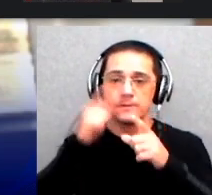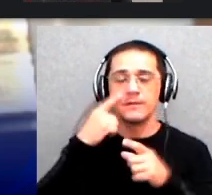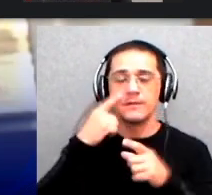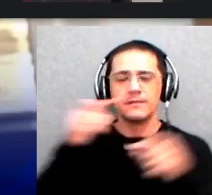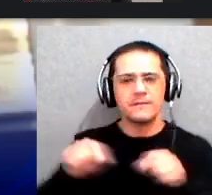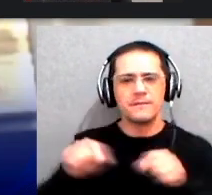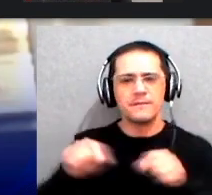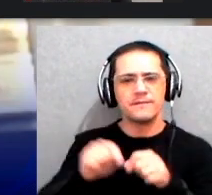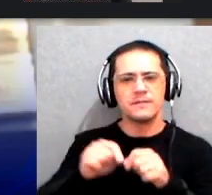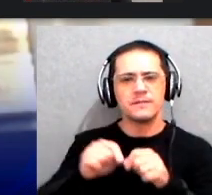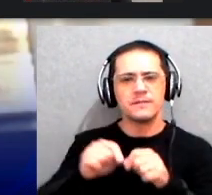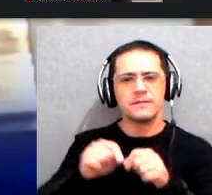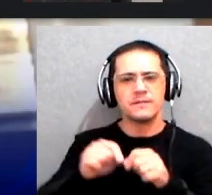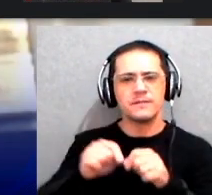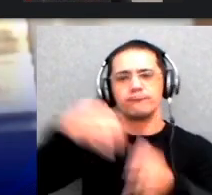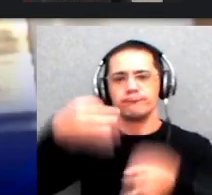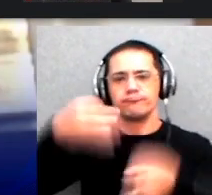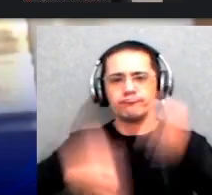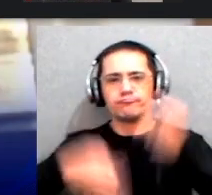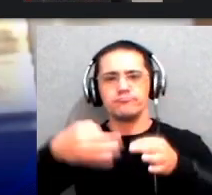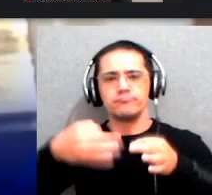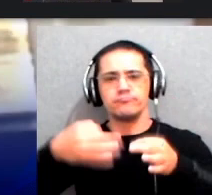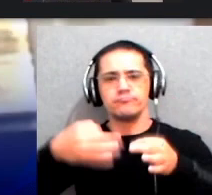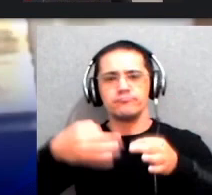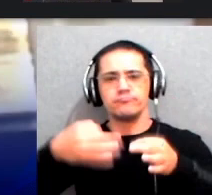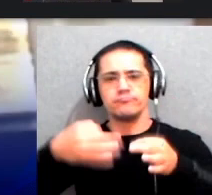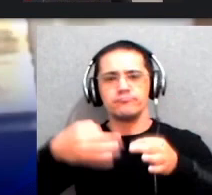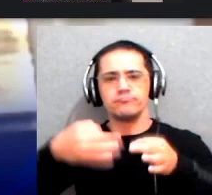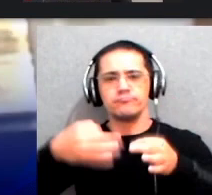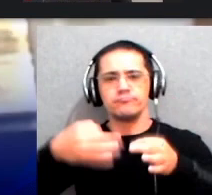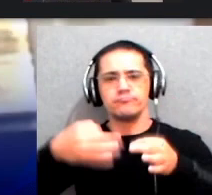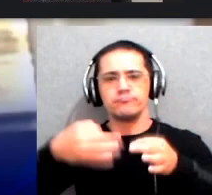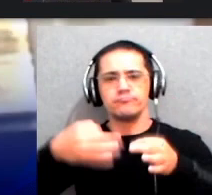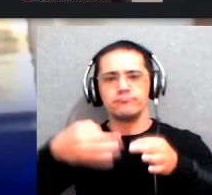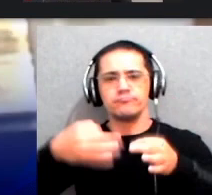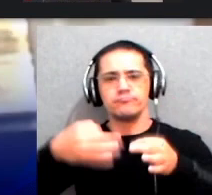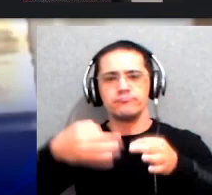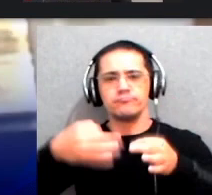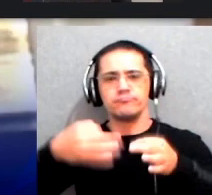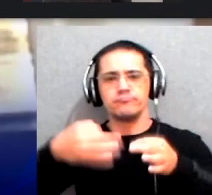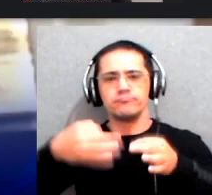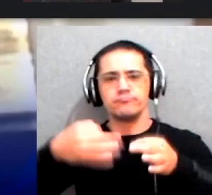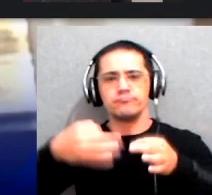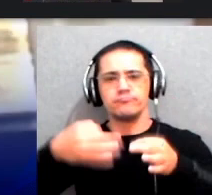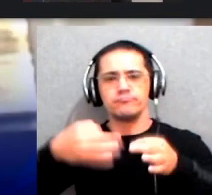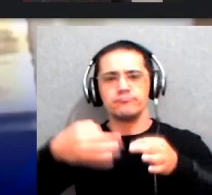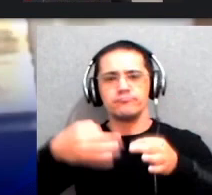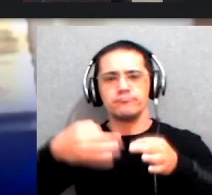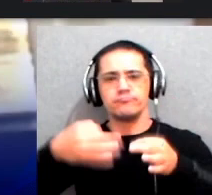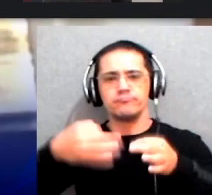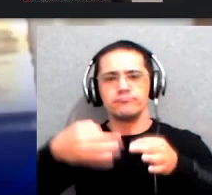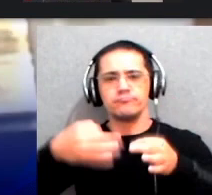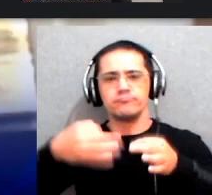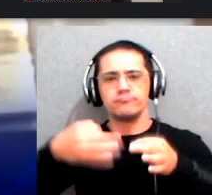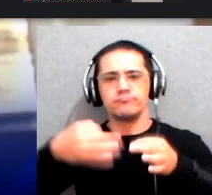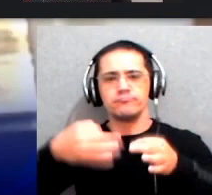de pandemia, nos comprometermos com os mais vulneráveis e assumirmos o compromisso de pensar